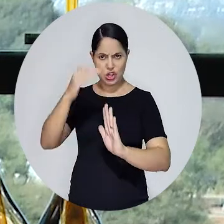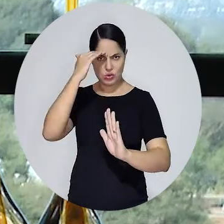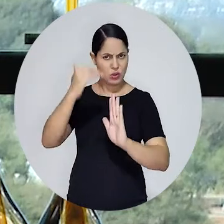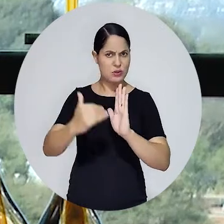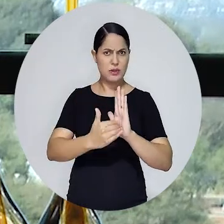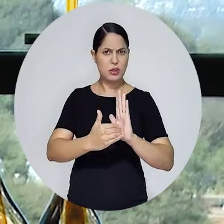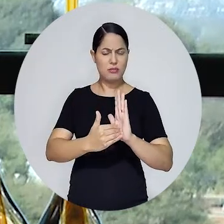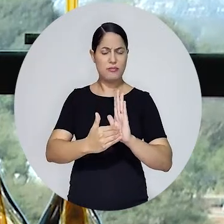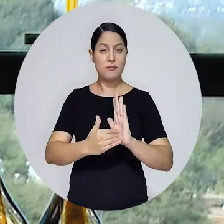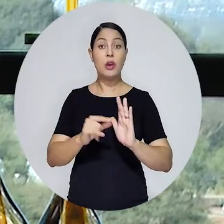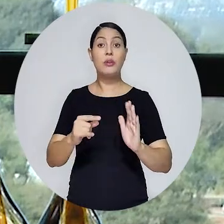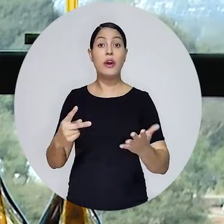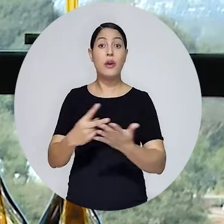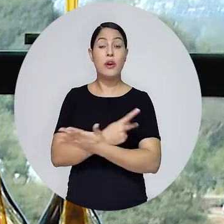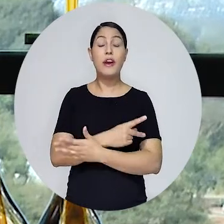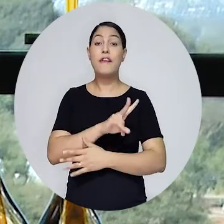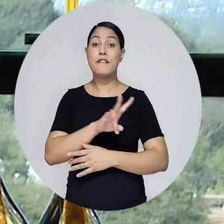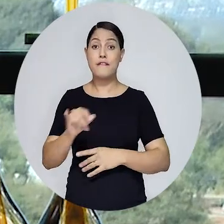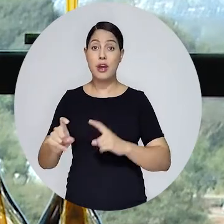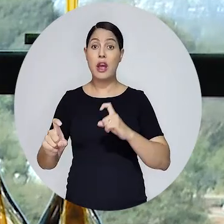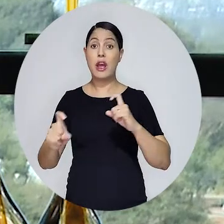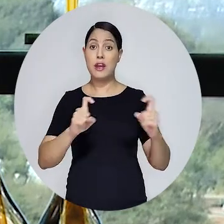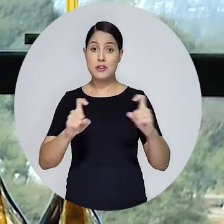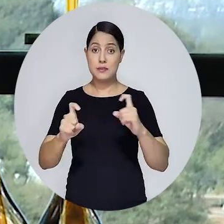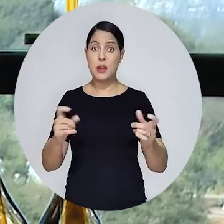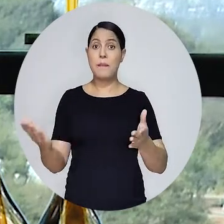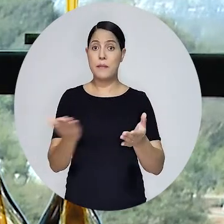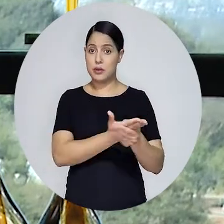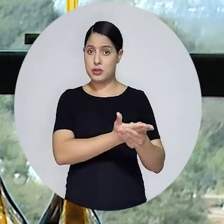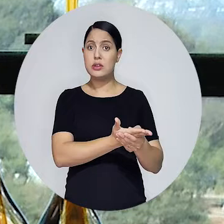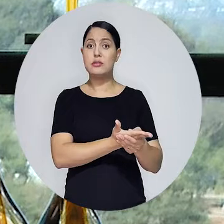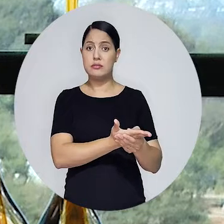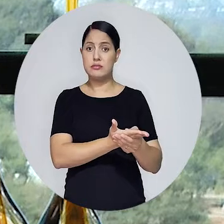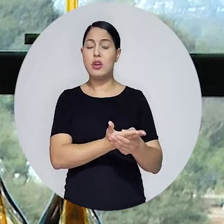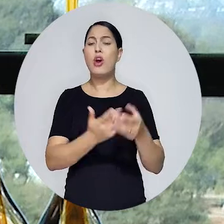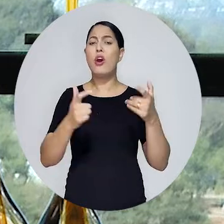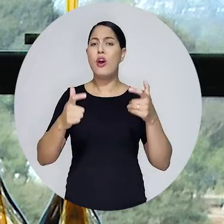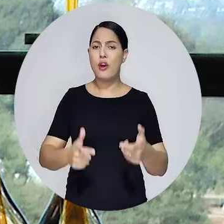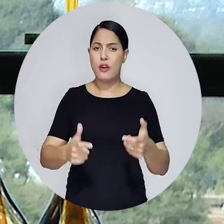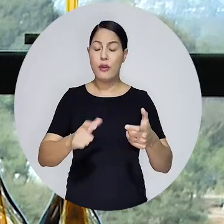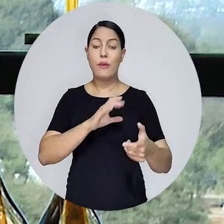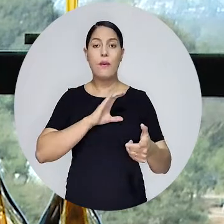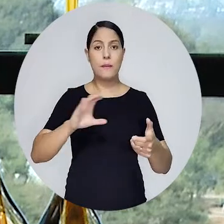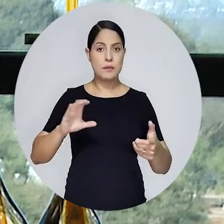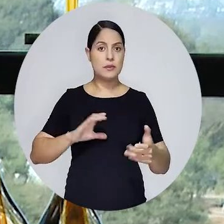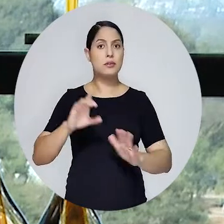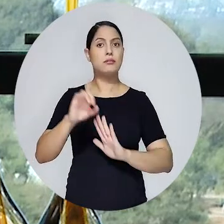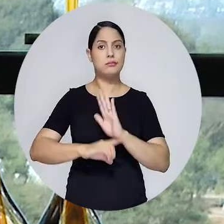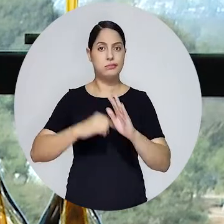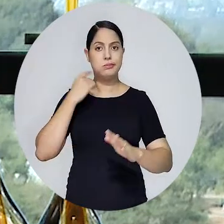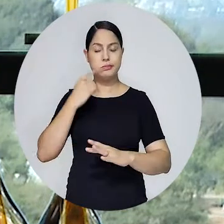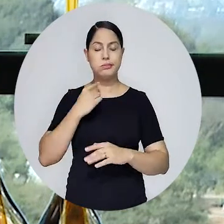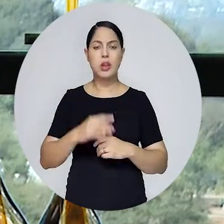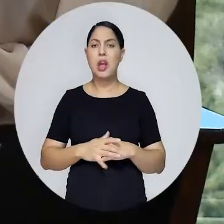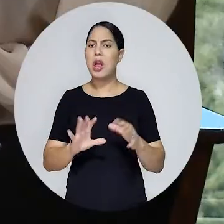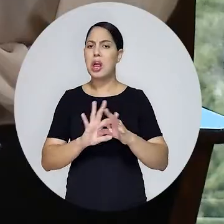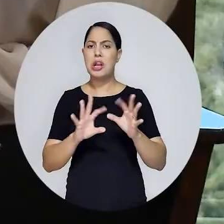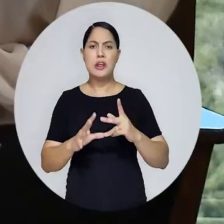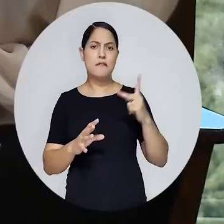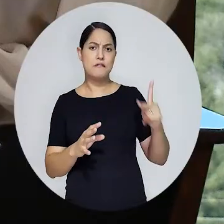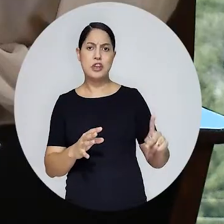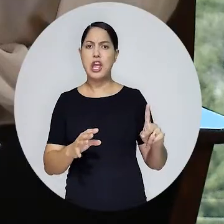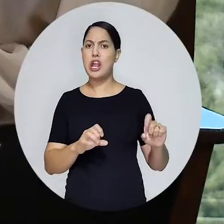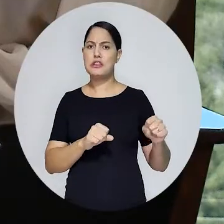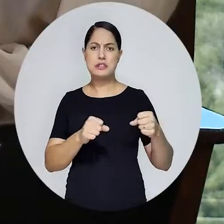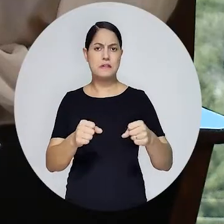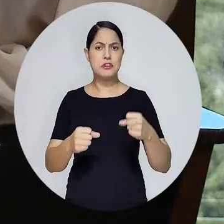à instituição todo o apoio possível, vai ter um procedimento administrativo, como tem dentro da Comissão de Prerrogativa Local, que vai garantir o